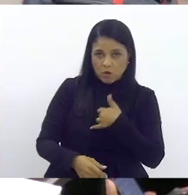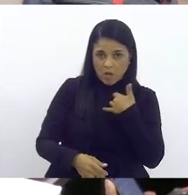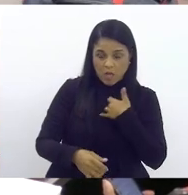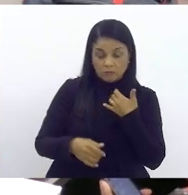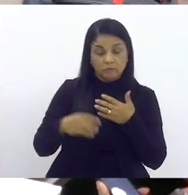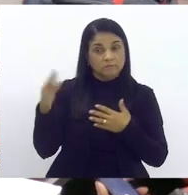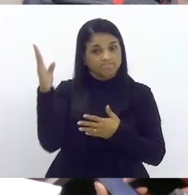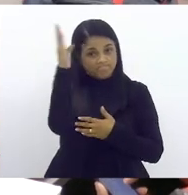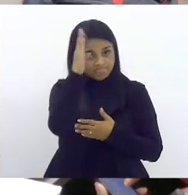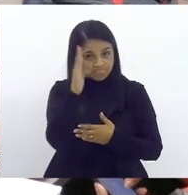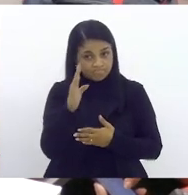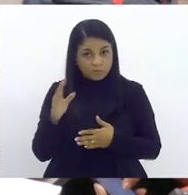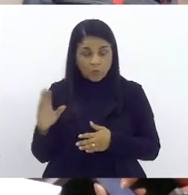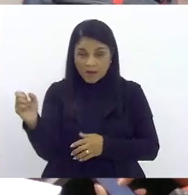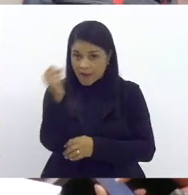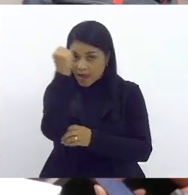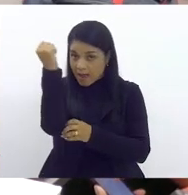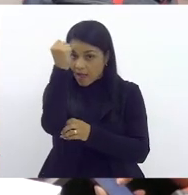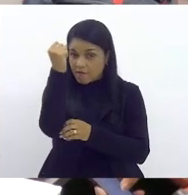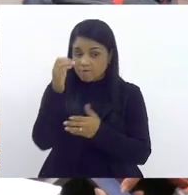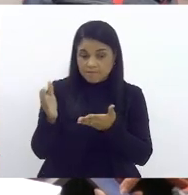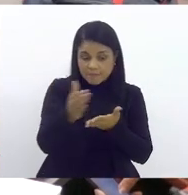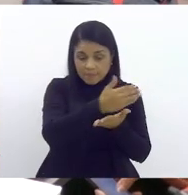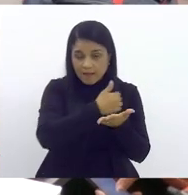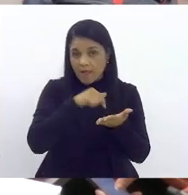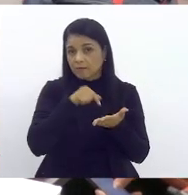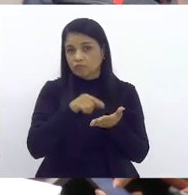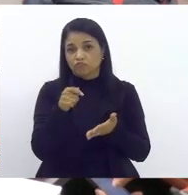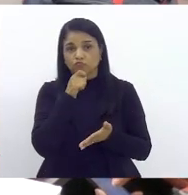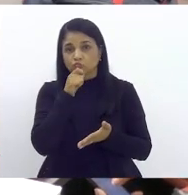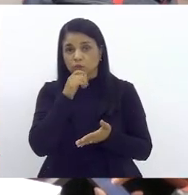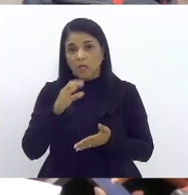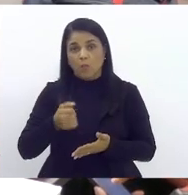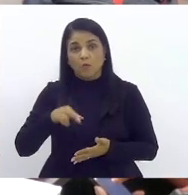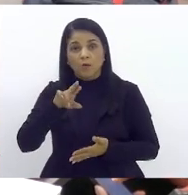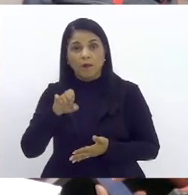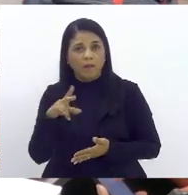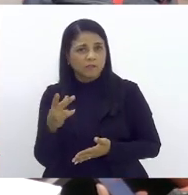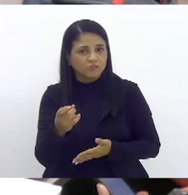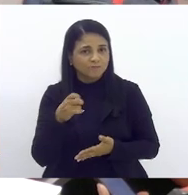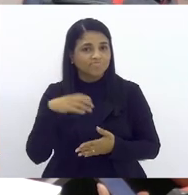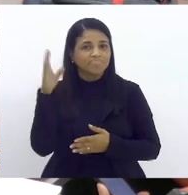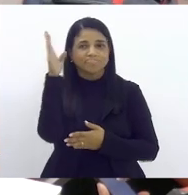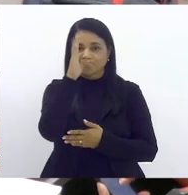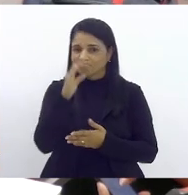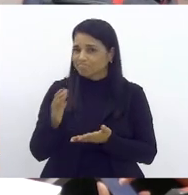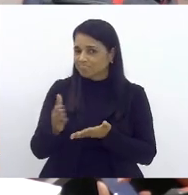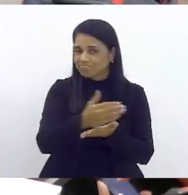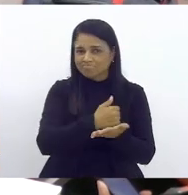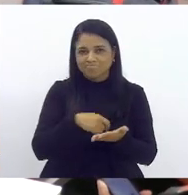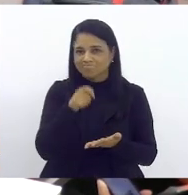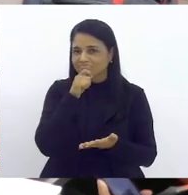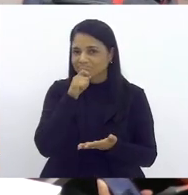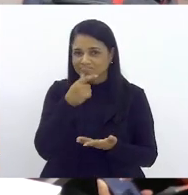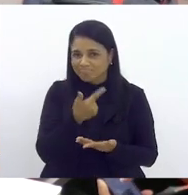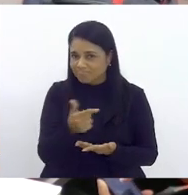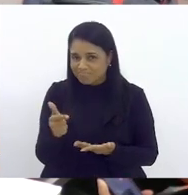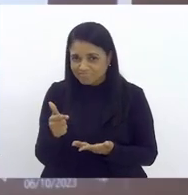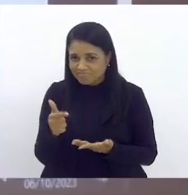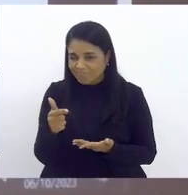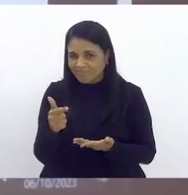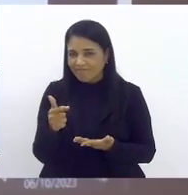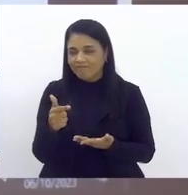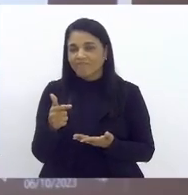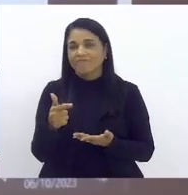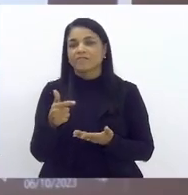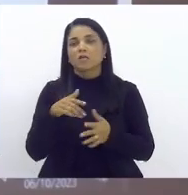dados oficiais de como estão as suas creches. Esse é o Brasil. A gente ainda não tem esses dados, ninguém tem. Então, a gente